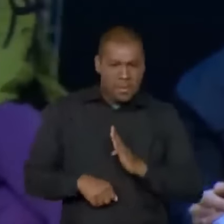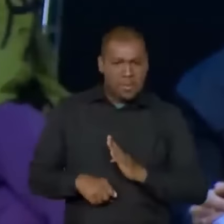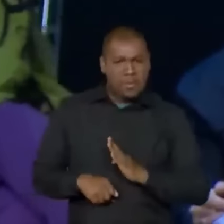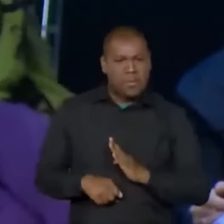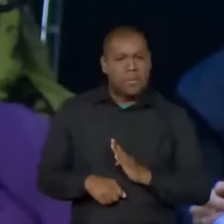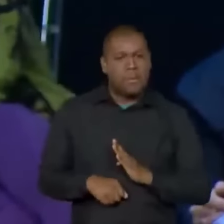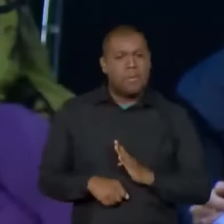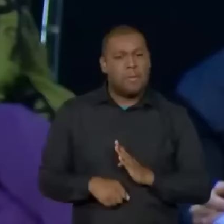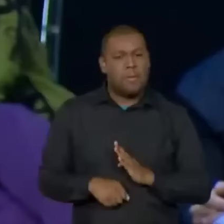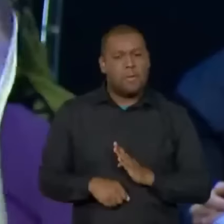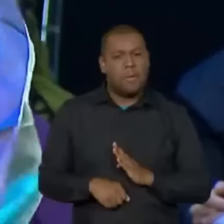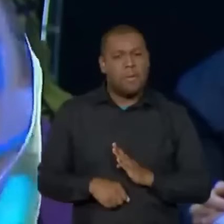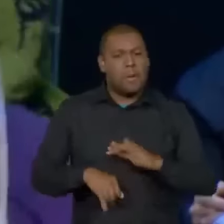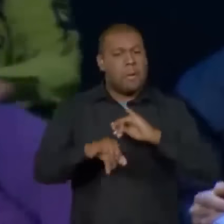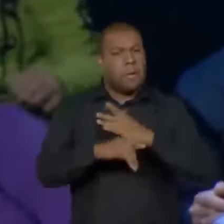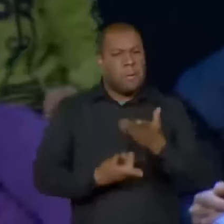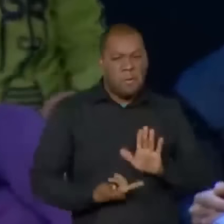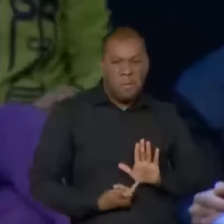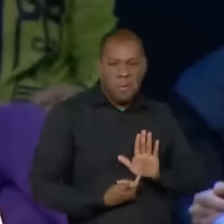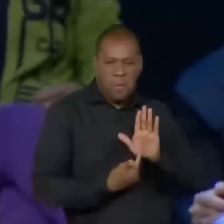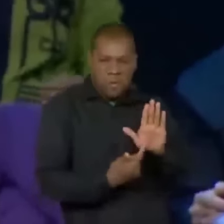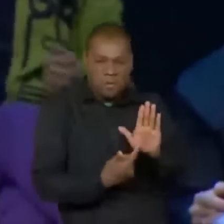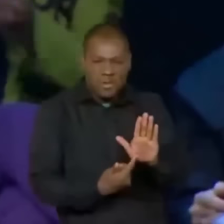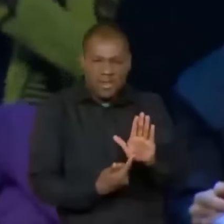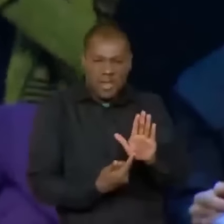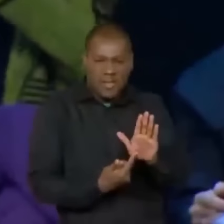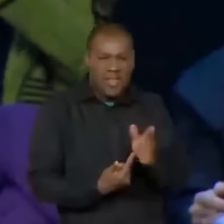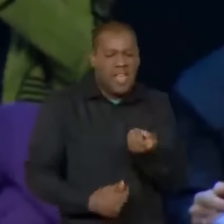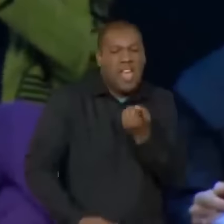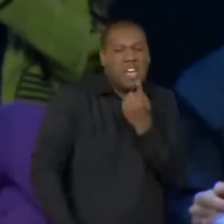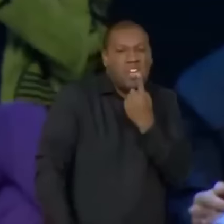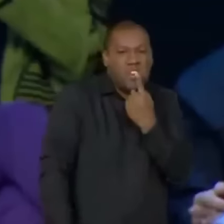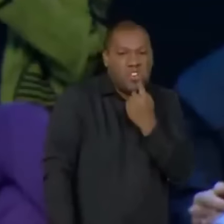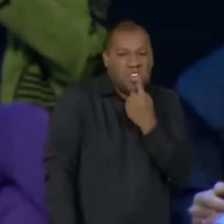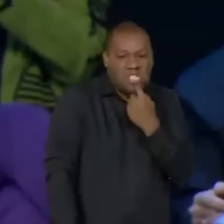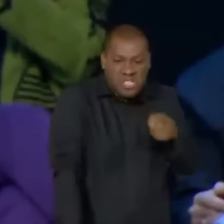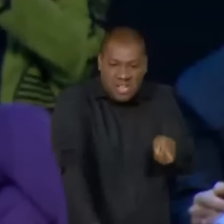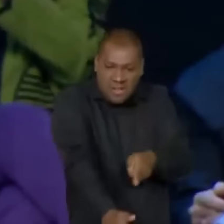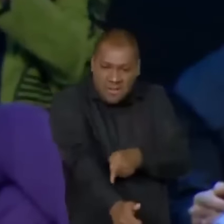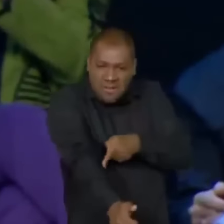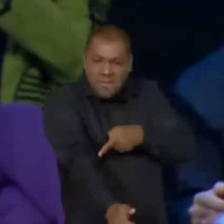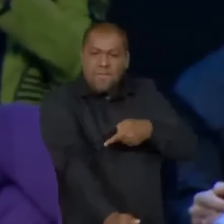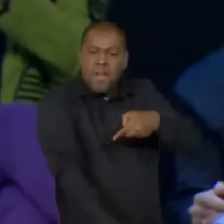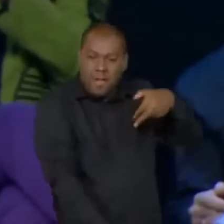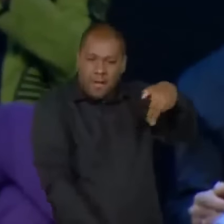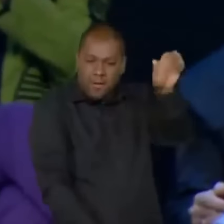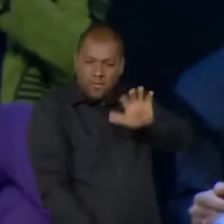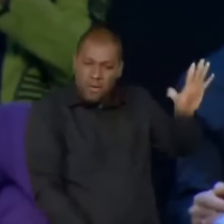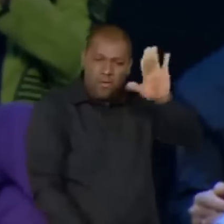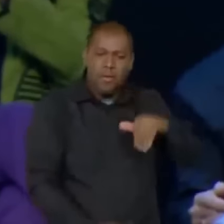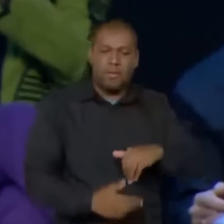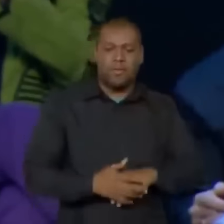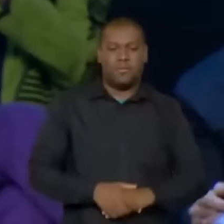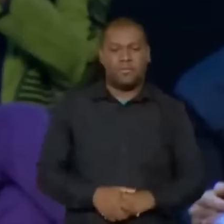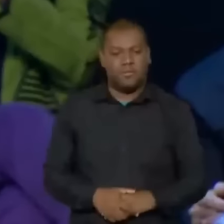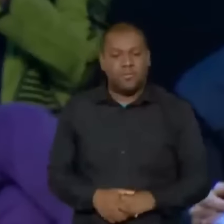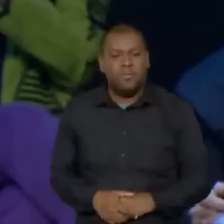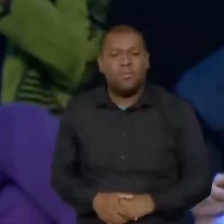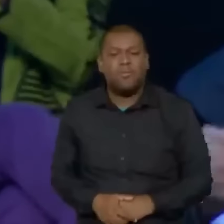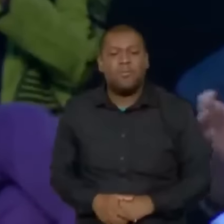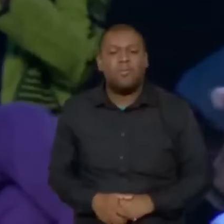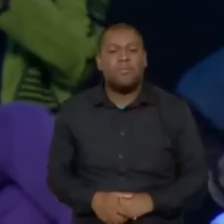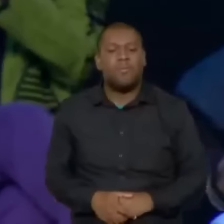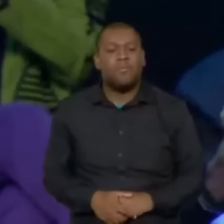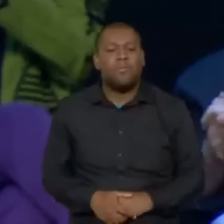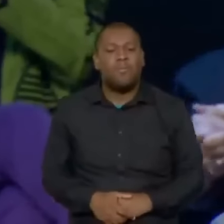confirmando a bravura do sangue nordestino, se é aquele que vive